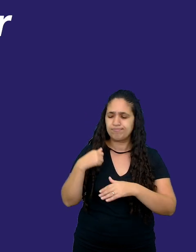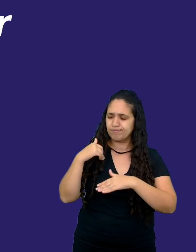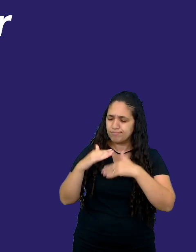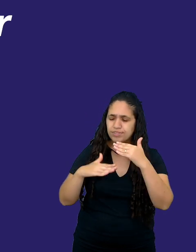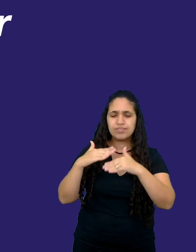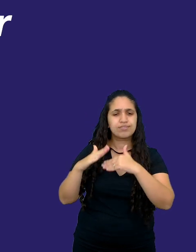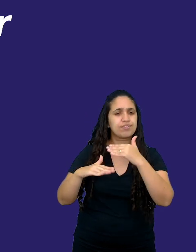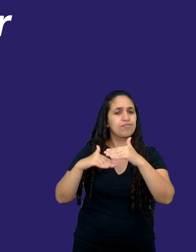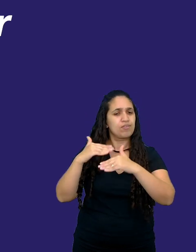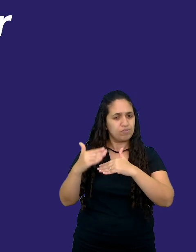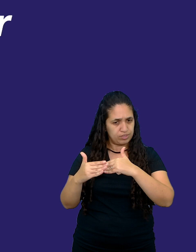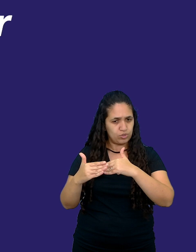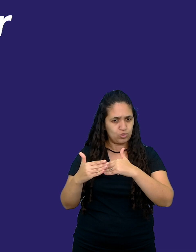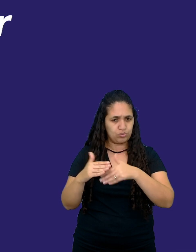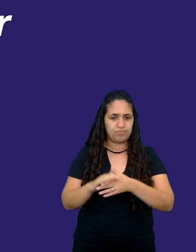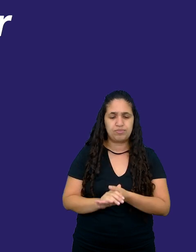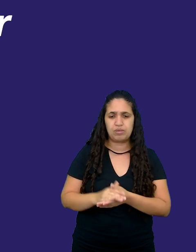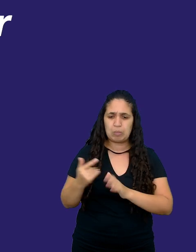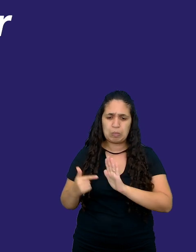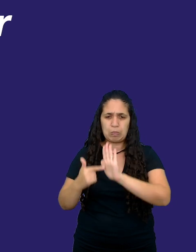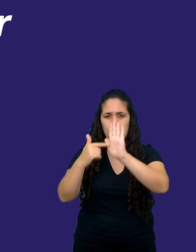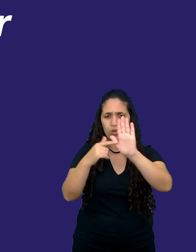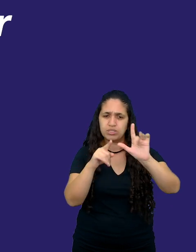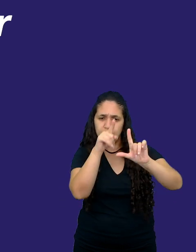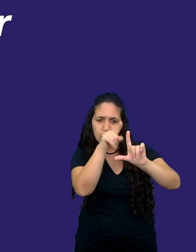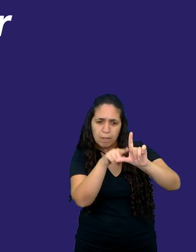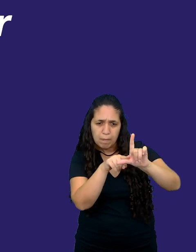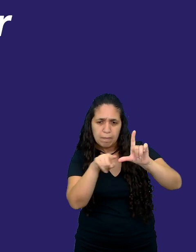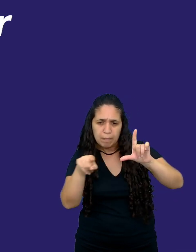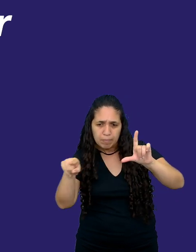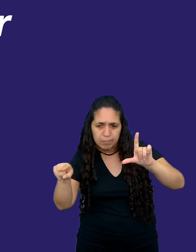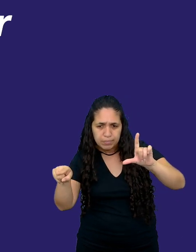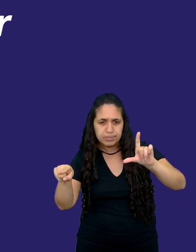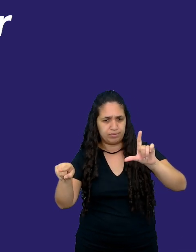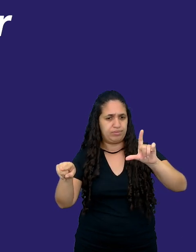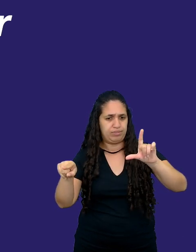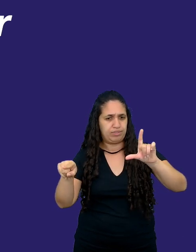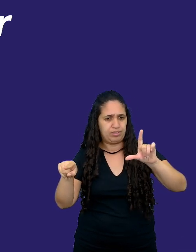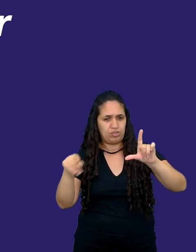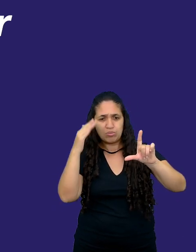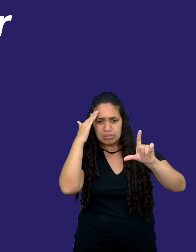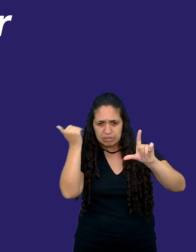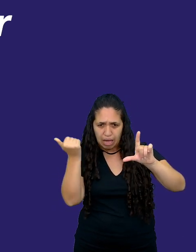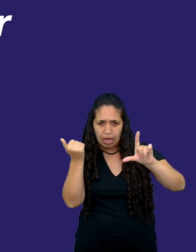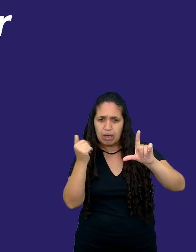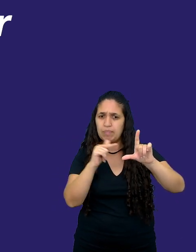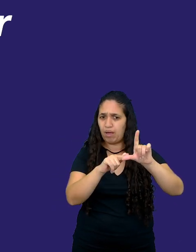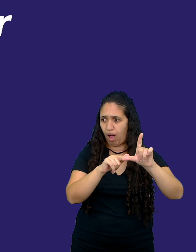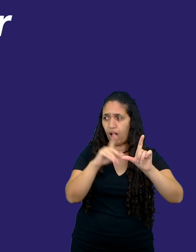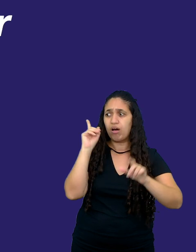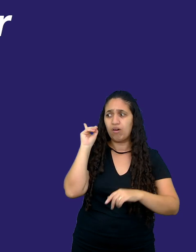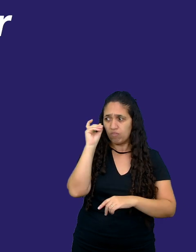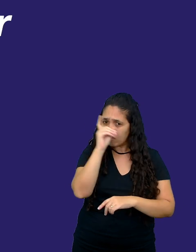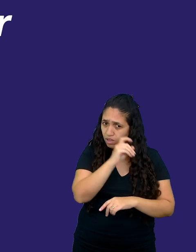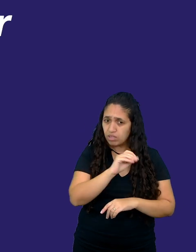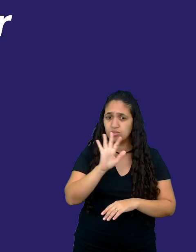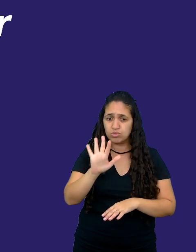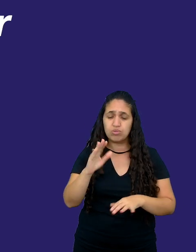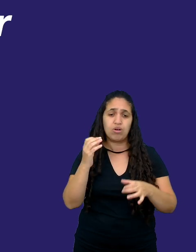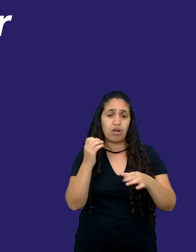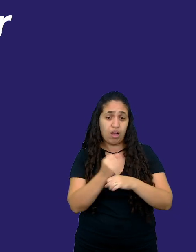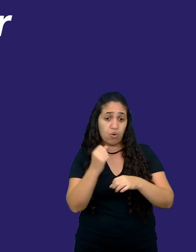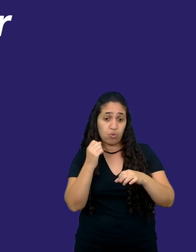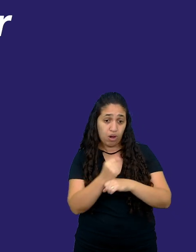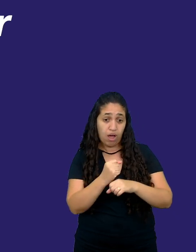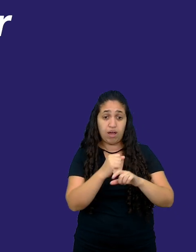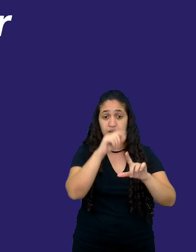desenvolvido. Representar pontos no plano cartesiano, a gente sabe, né, gente? Dá trabalho. Calcular a coordenada